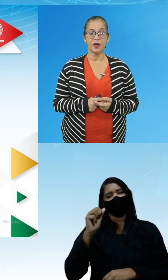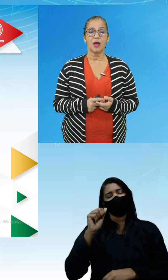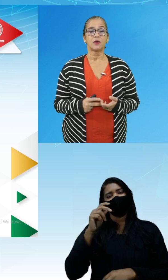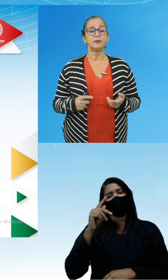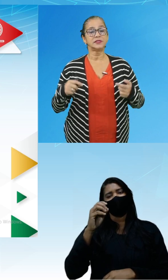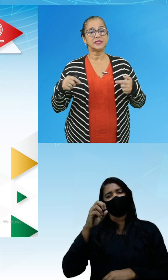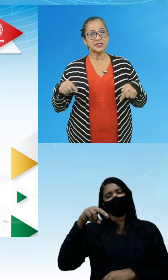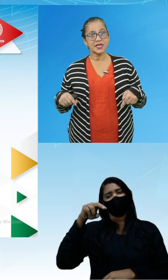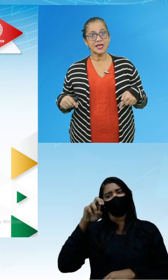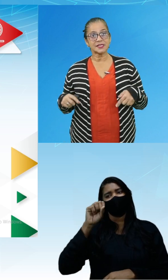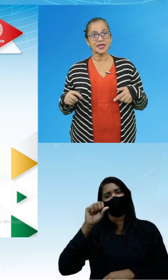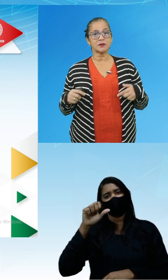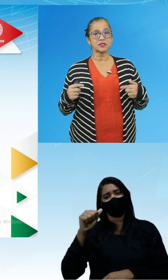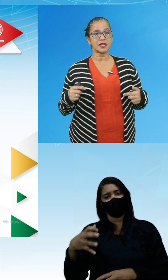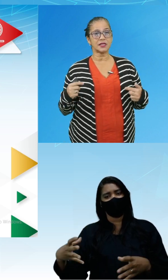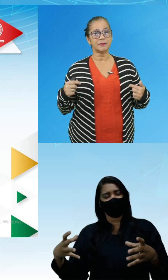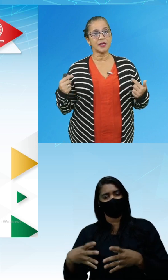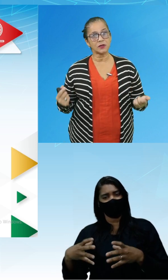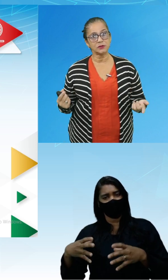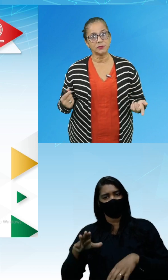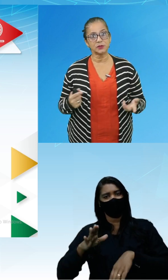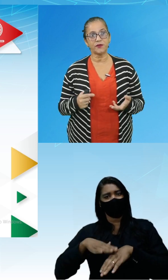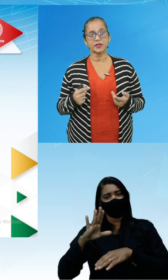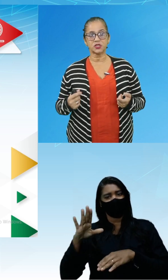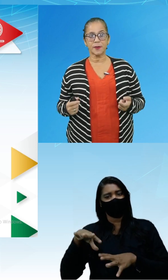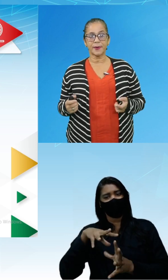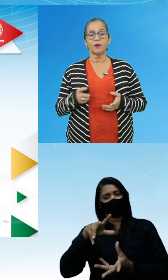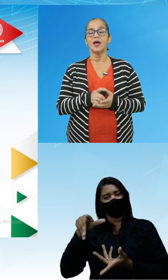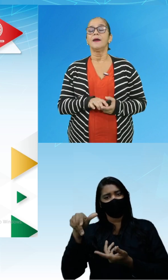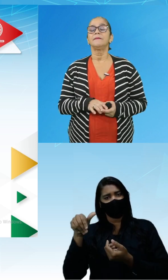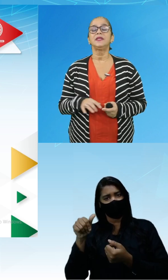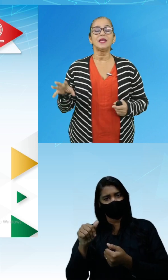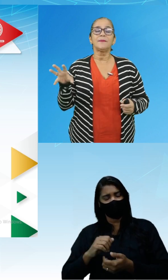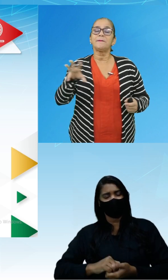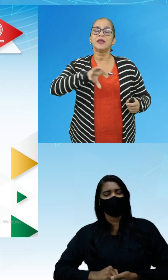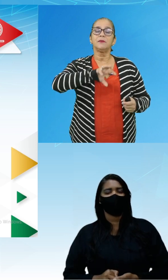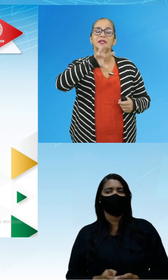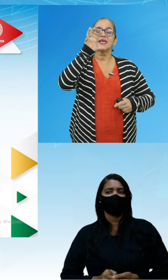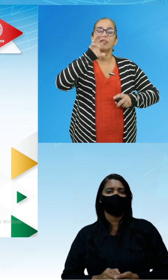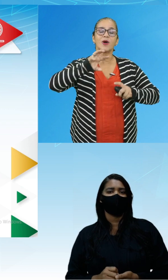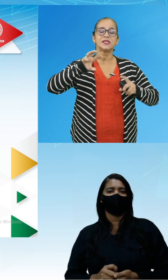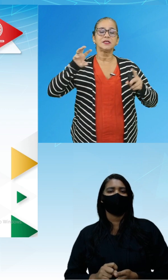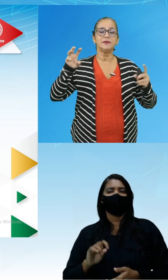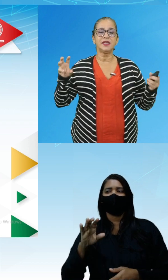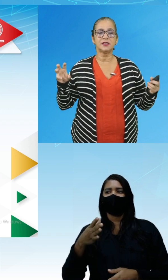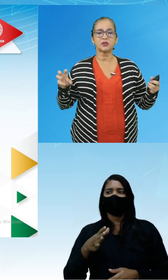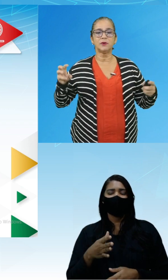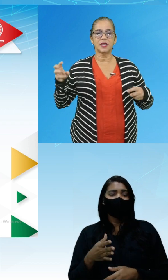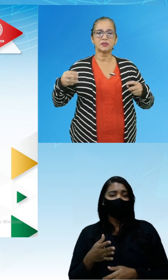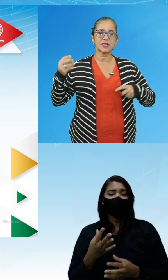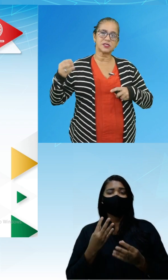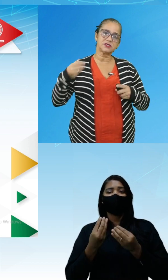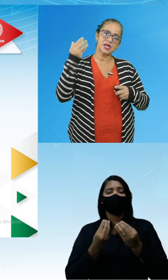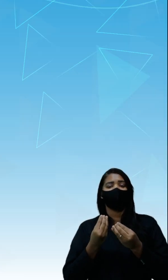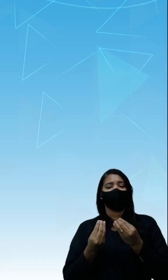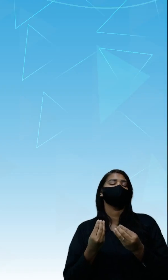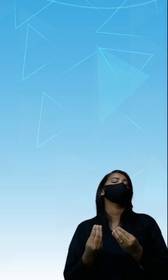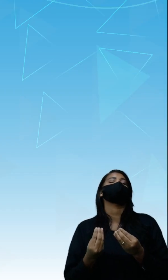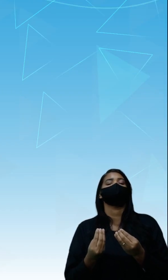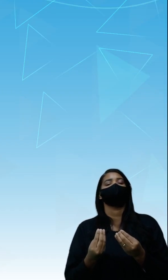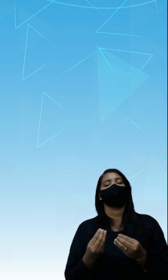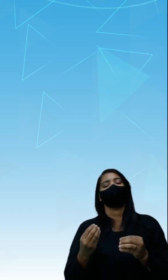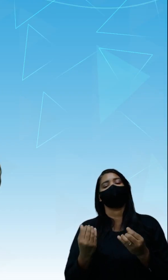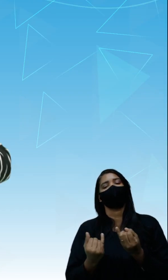município. Comunidade essa que é considerada a maior do mundo fora do Japão. Menina, ele pelo menos é quase idêntico a modelos tradicionais lá